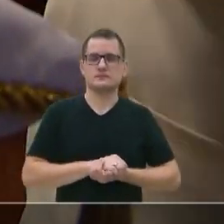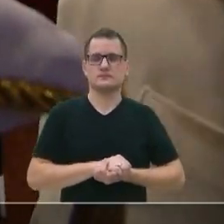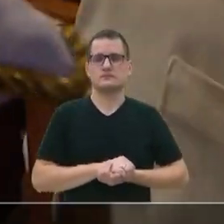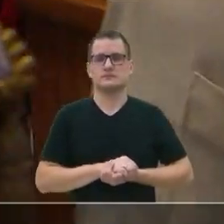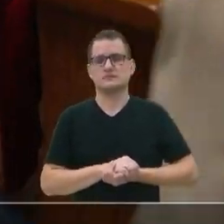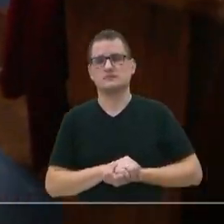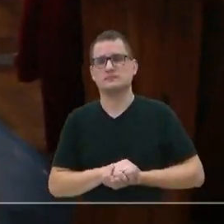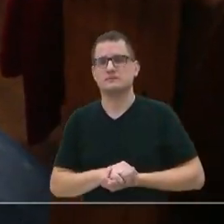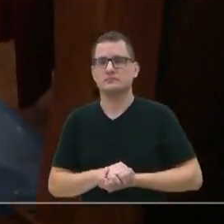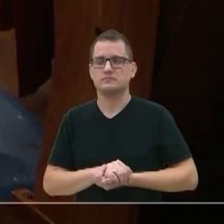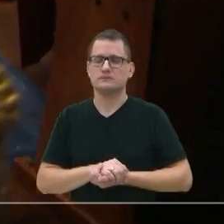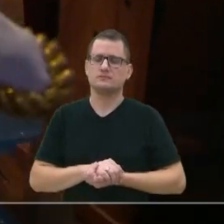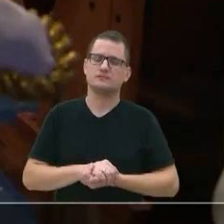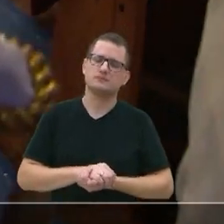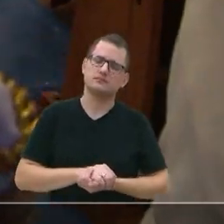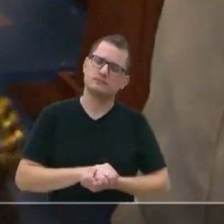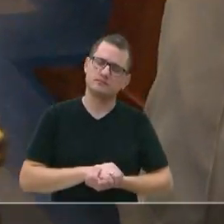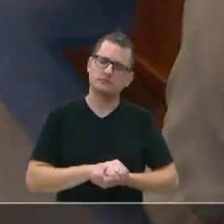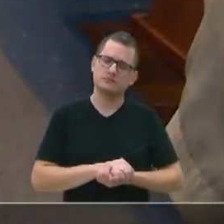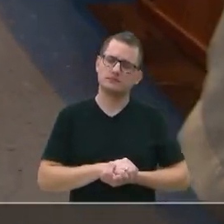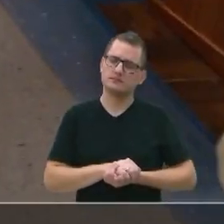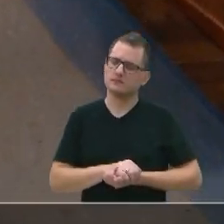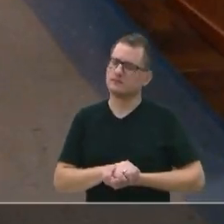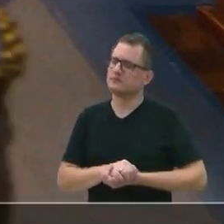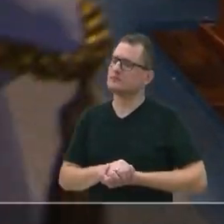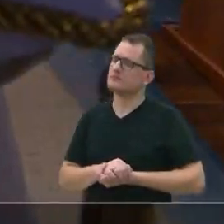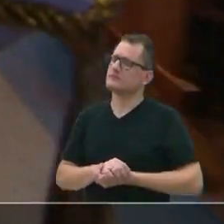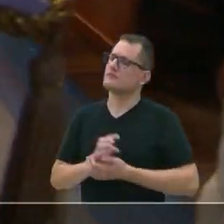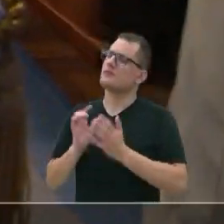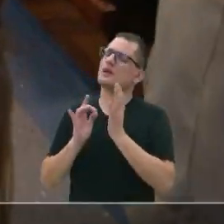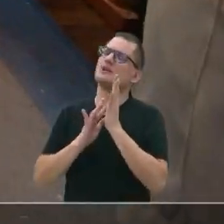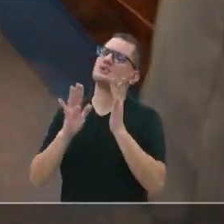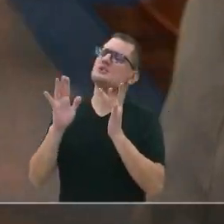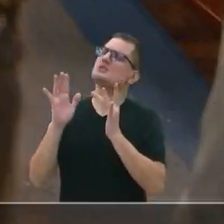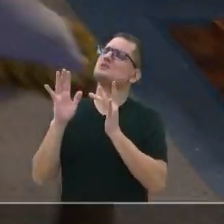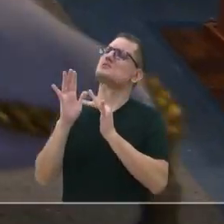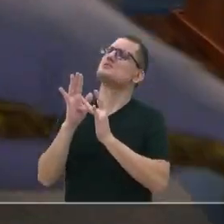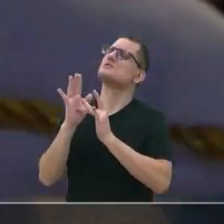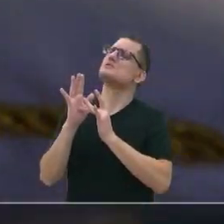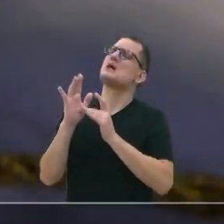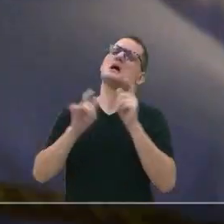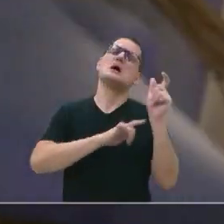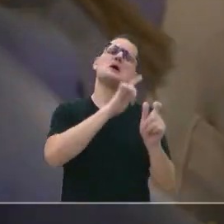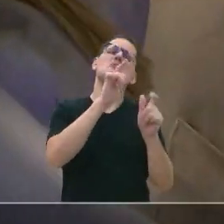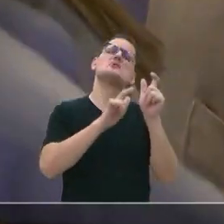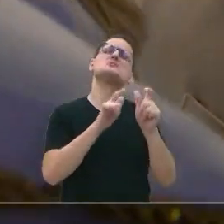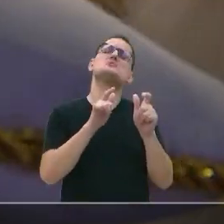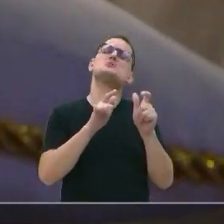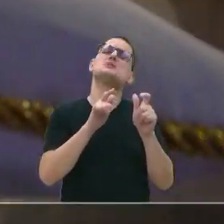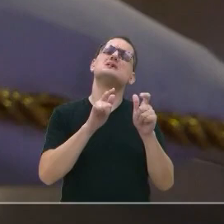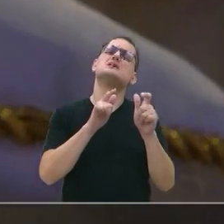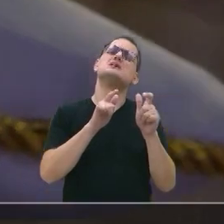Te chamam de Deus e de Senhor, te chamam de Rei